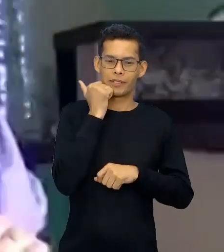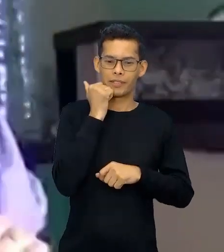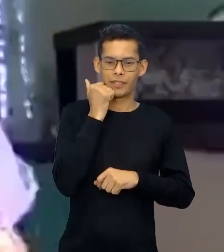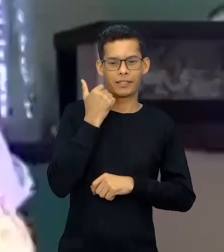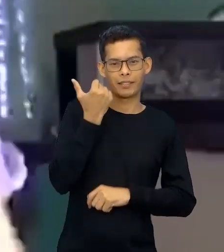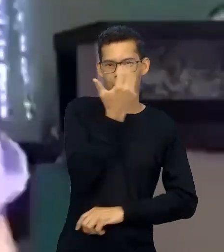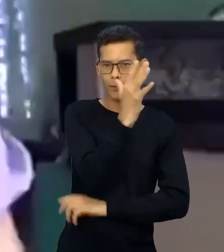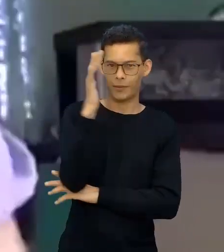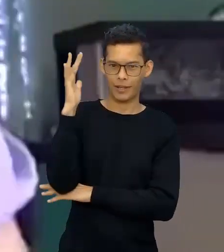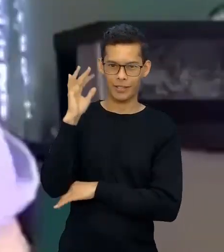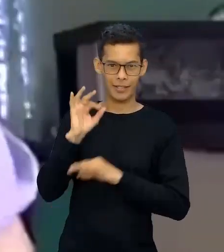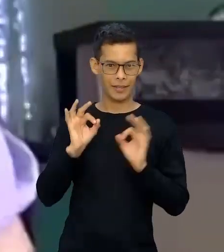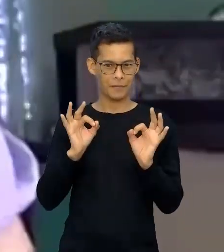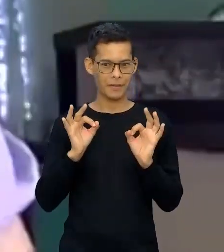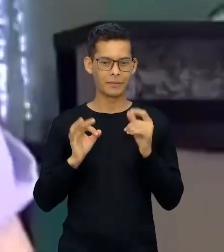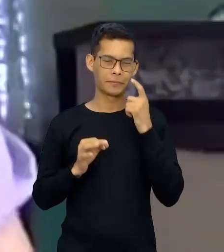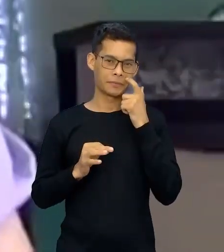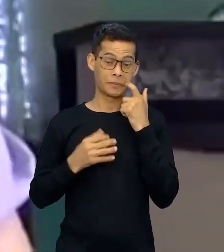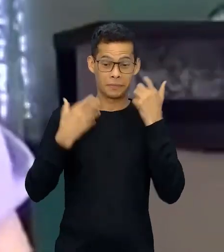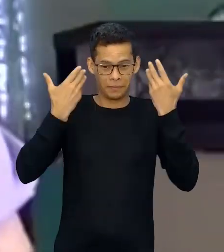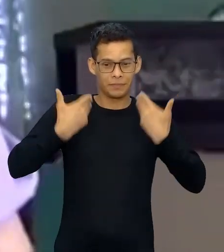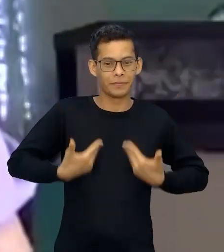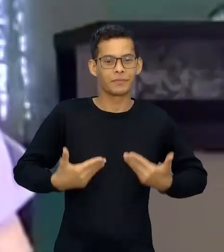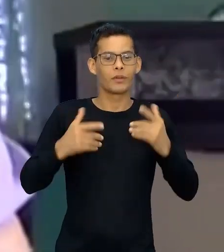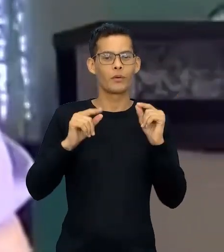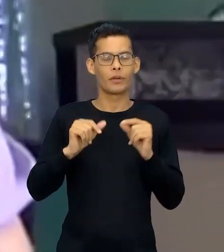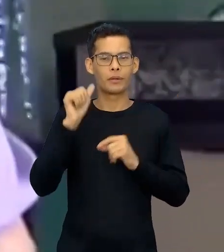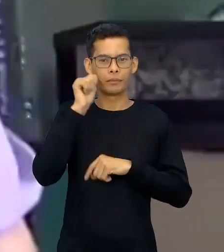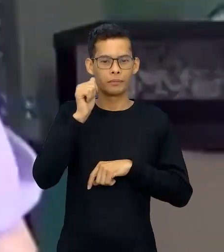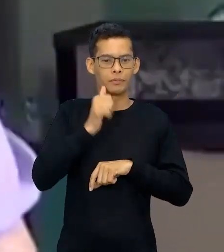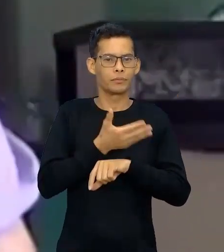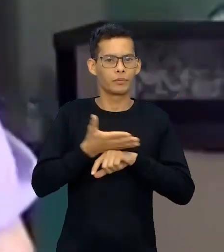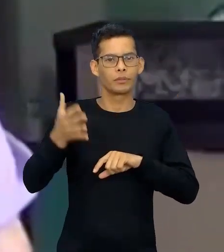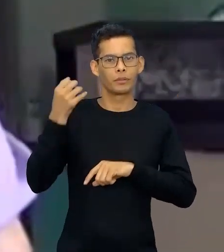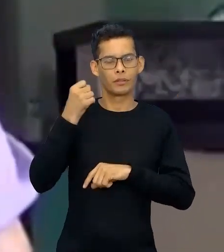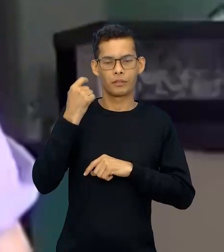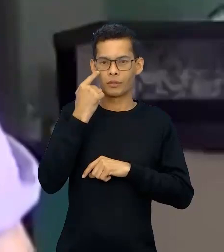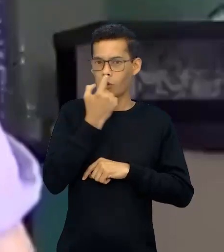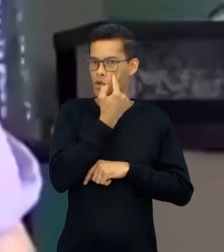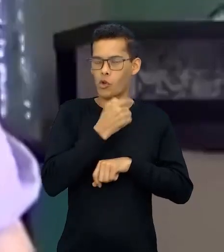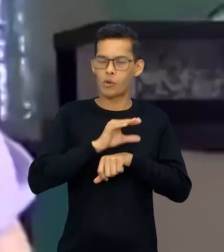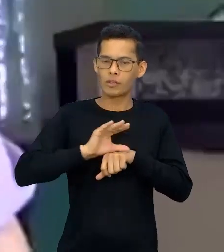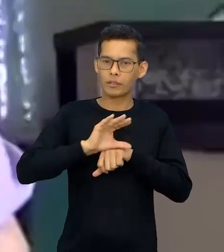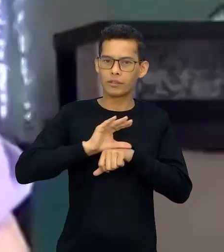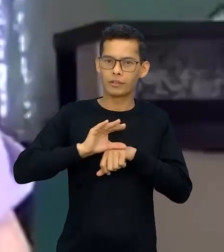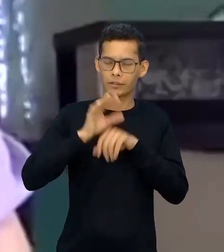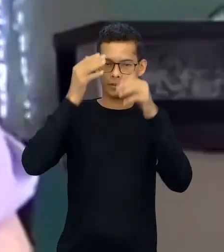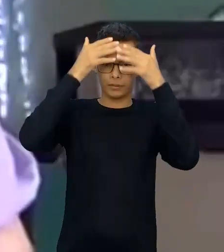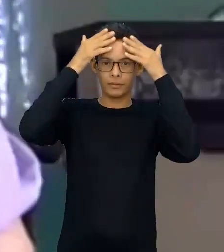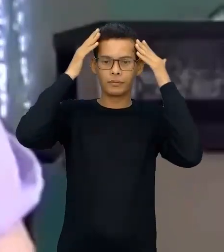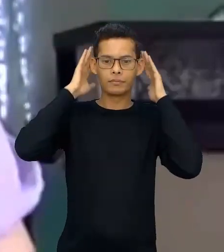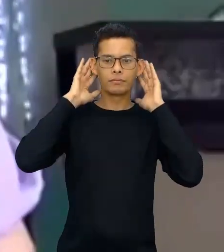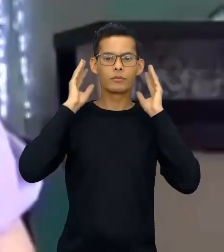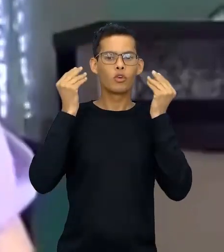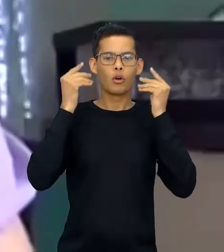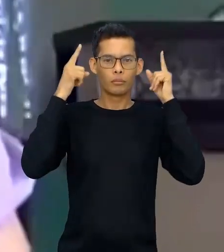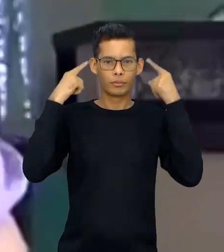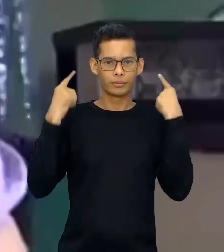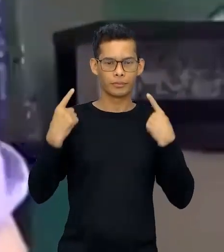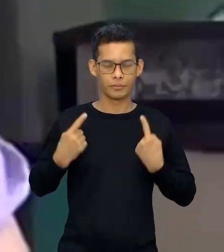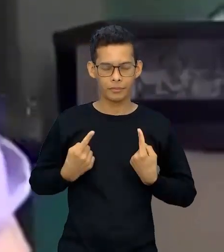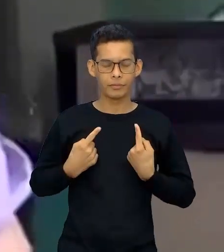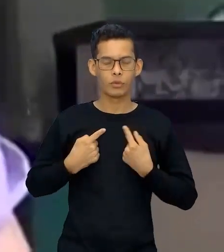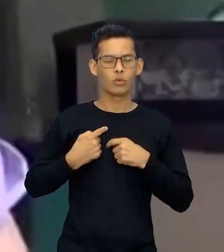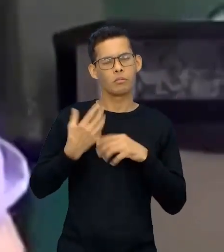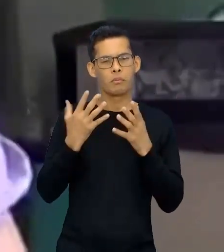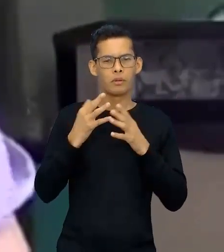né? Eu sou, uma mulher branca, de olhos castanhos, cabelos cacheados